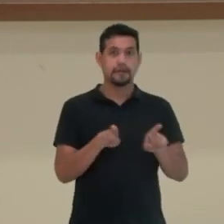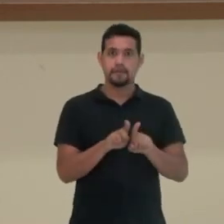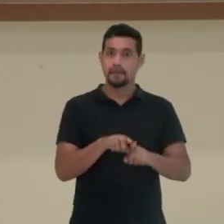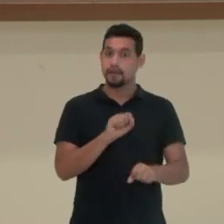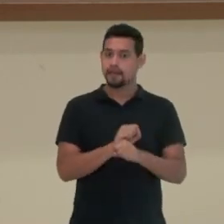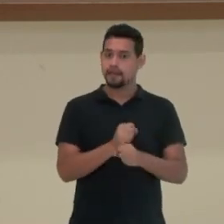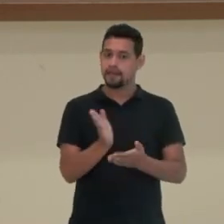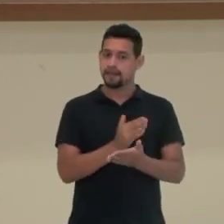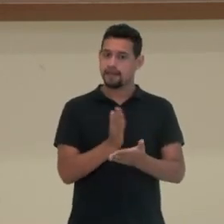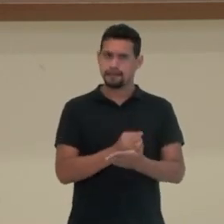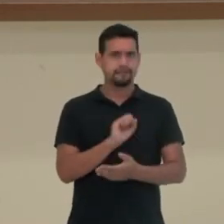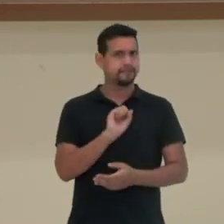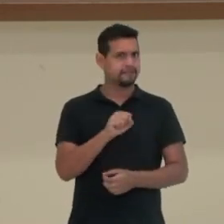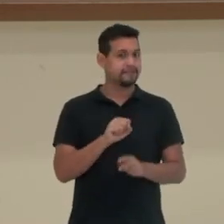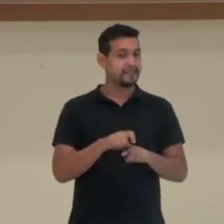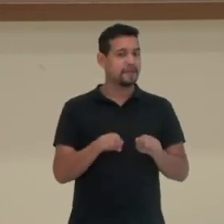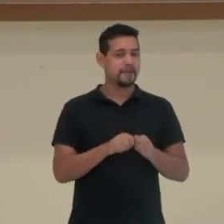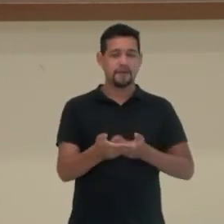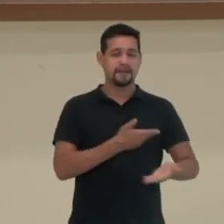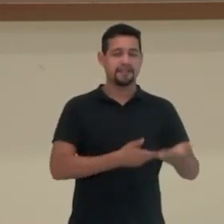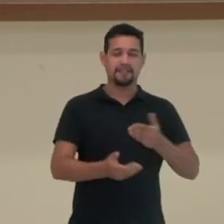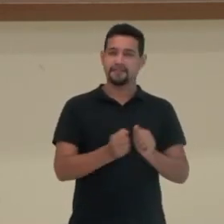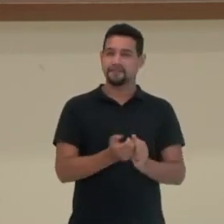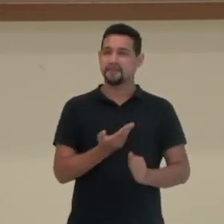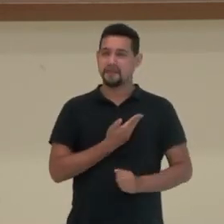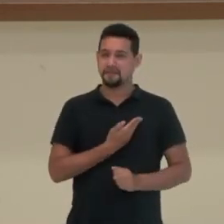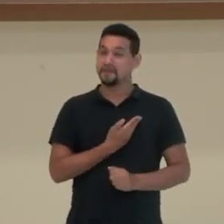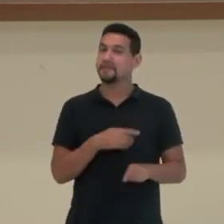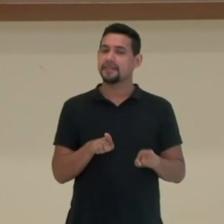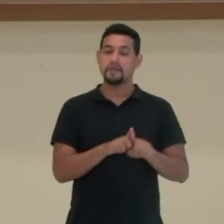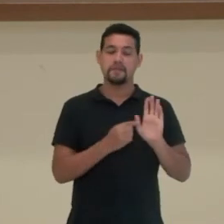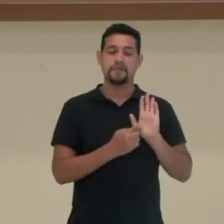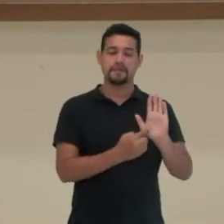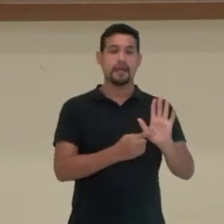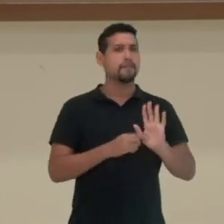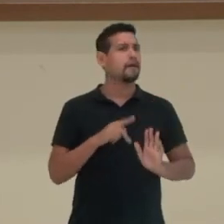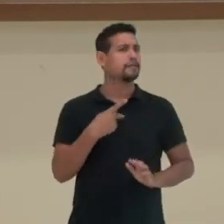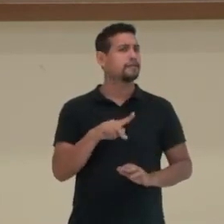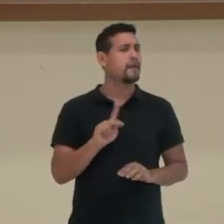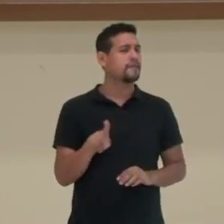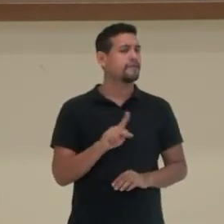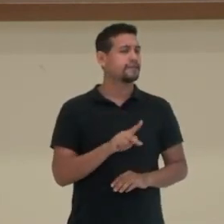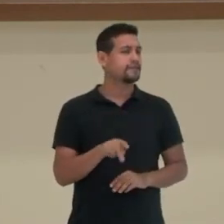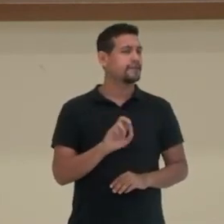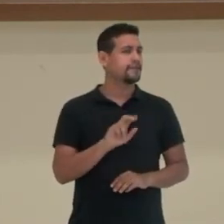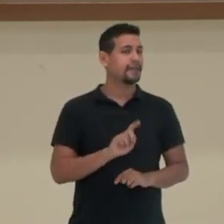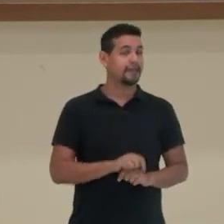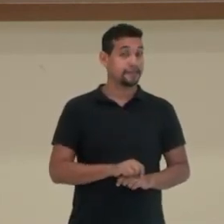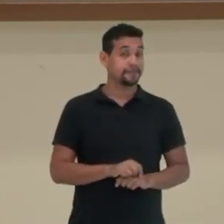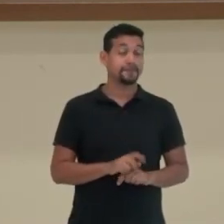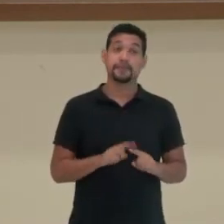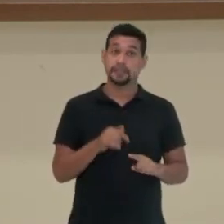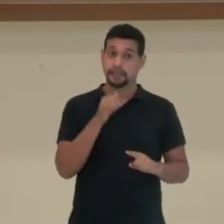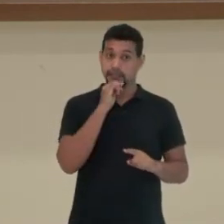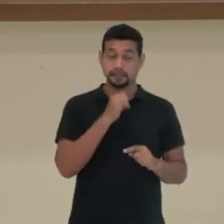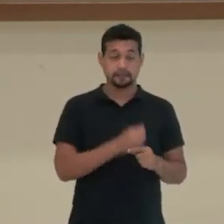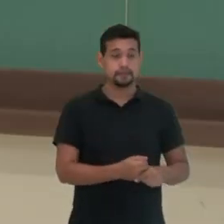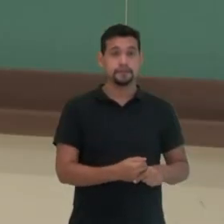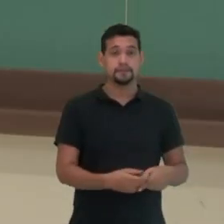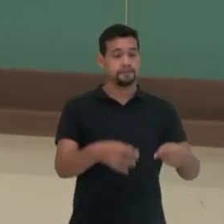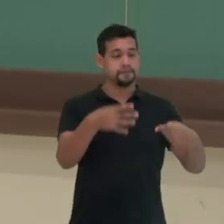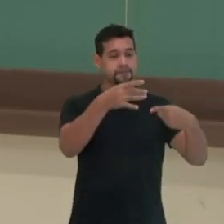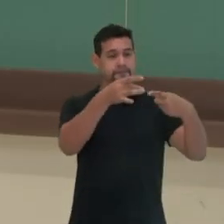esse caderno, viu? Para depois socializar com os seus colegas e também mostrar para a tua professora. Bora lá então? De acordo com a classificação